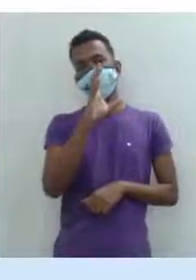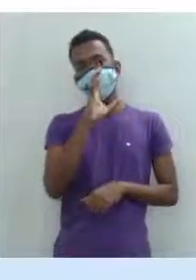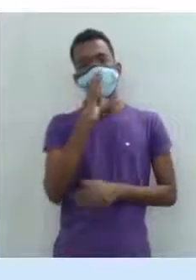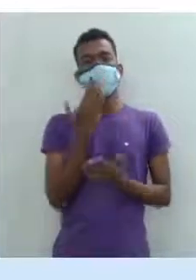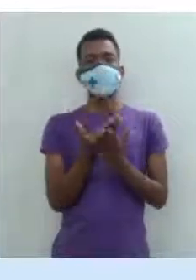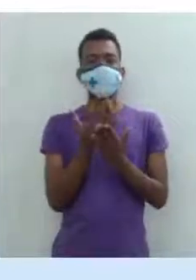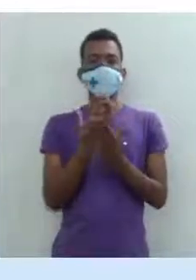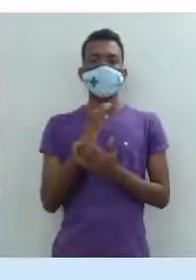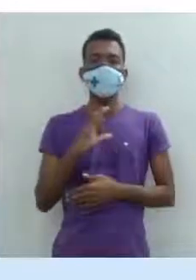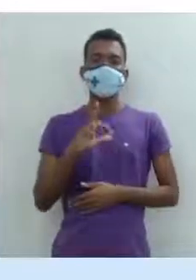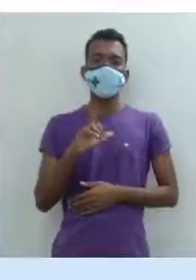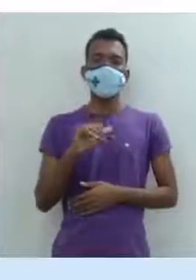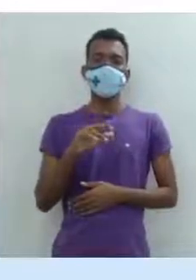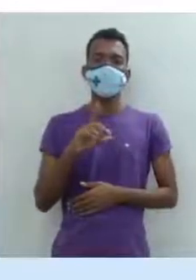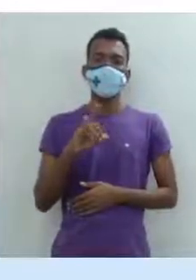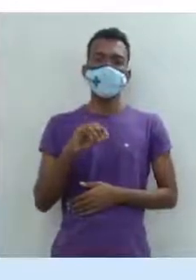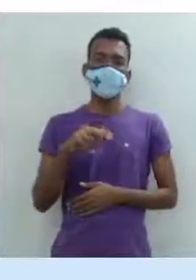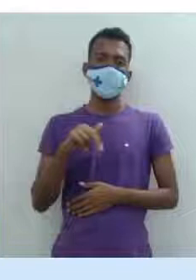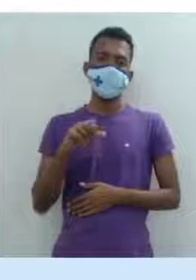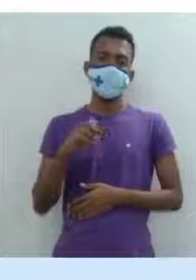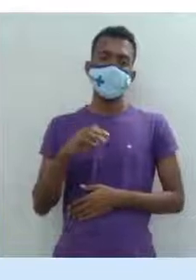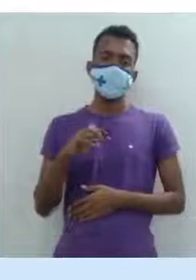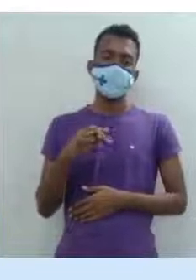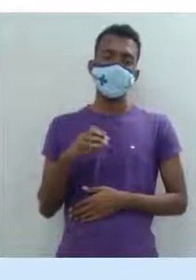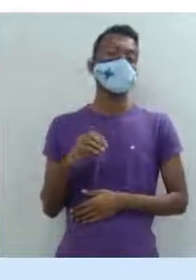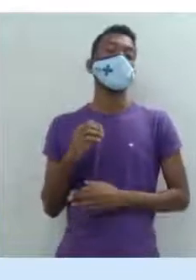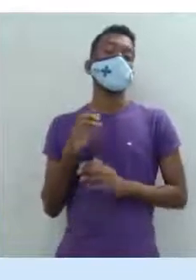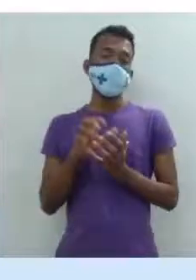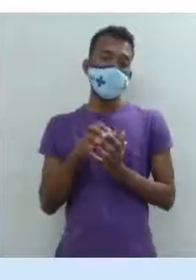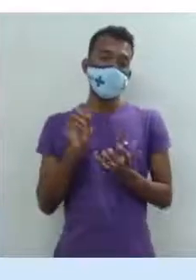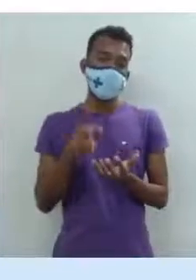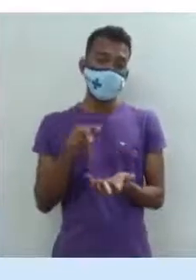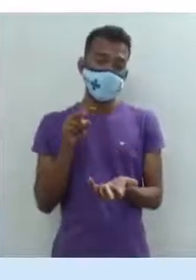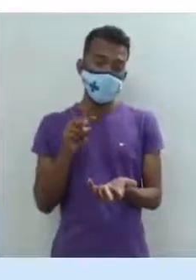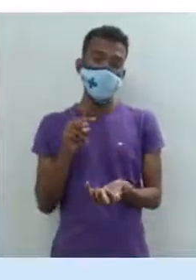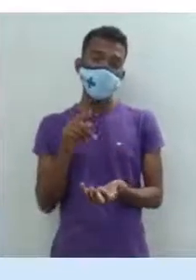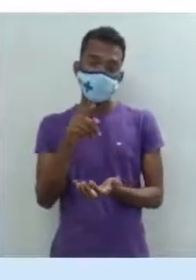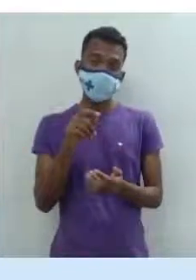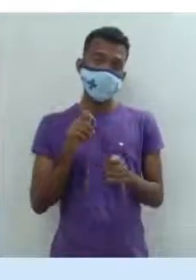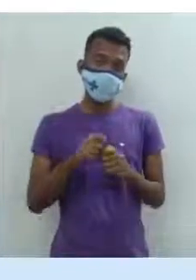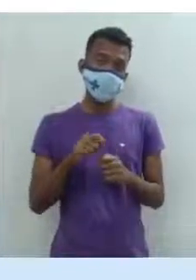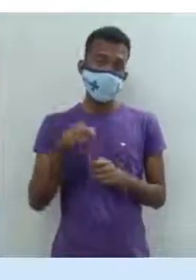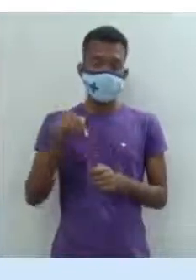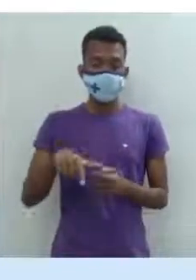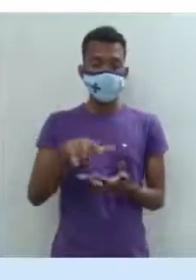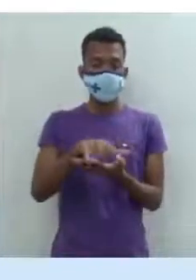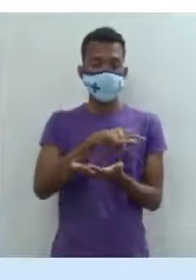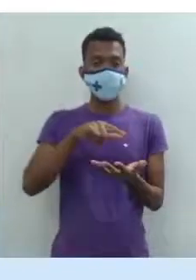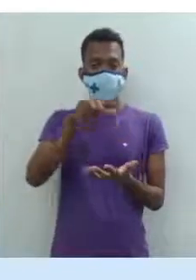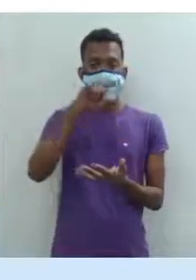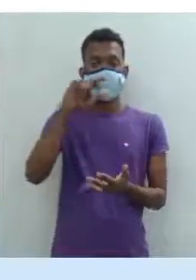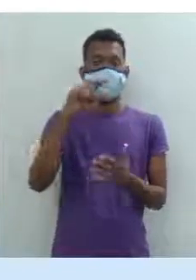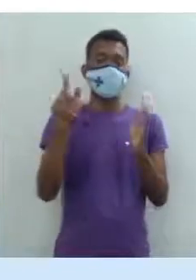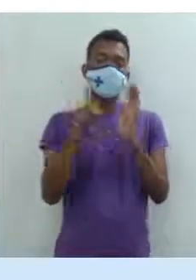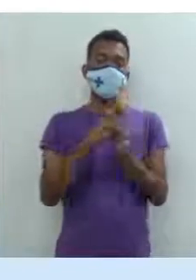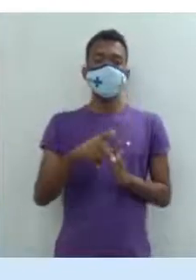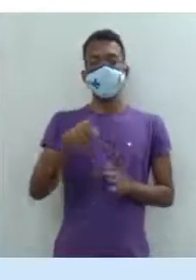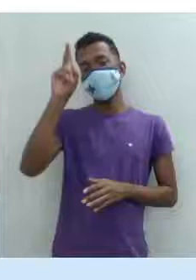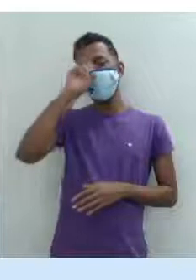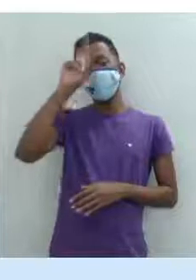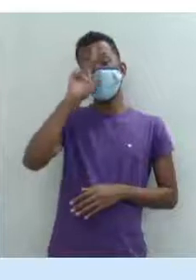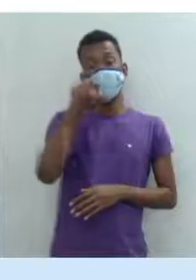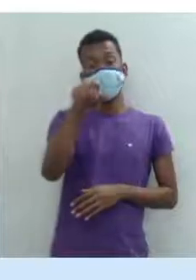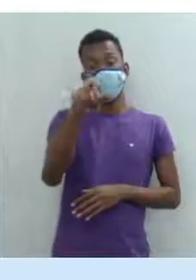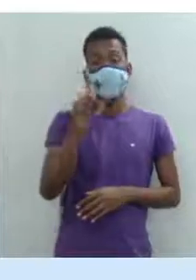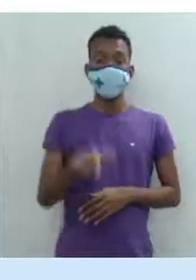de Cláudio Nascimento no Educa PE, um programa feito para você na nossa nave da história, você do